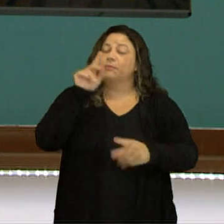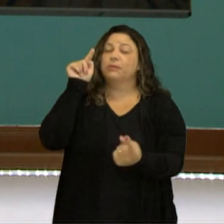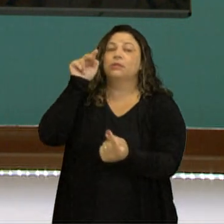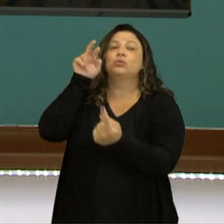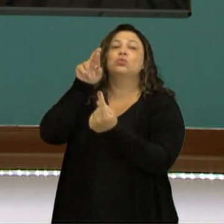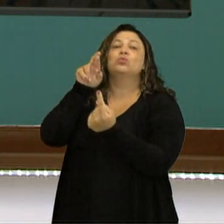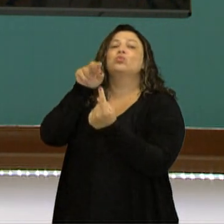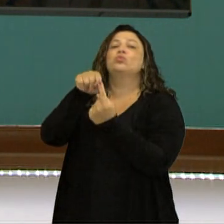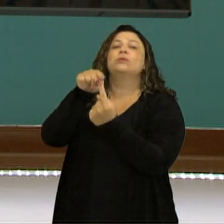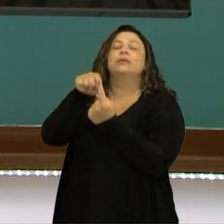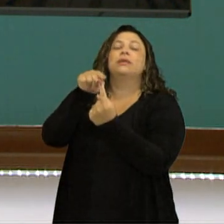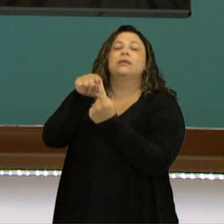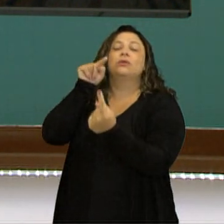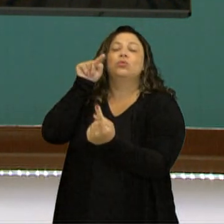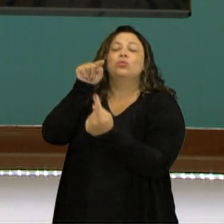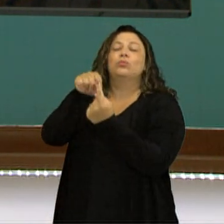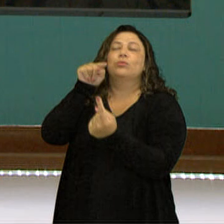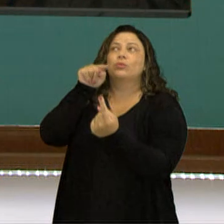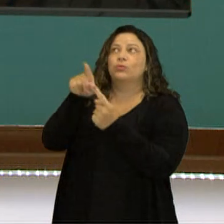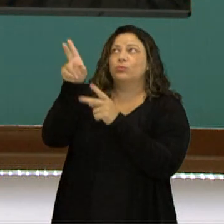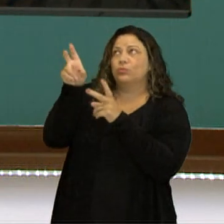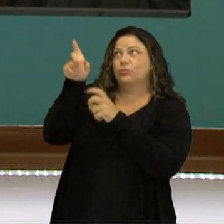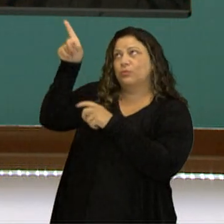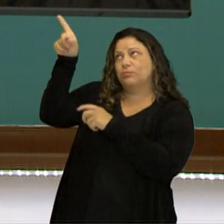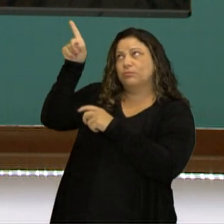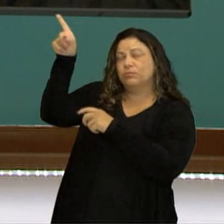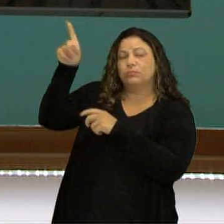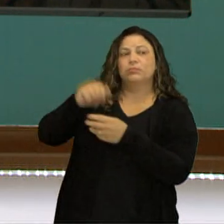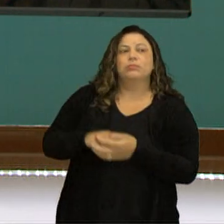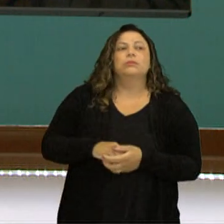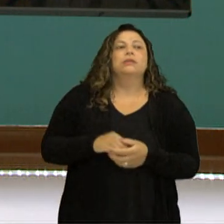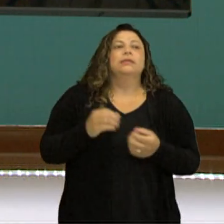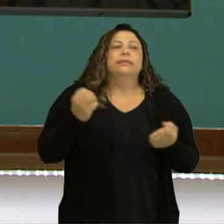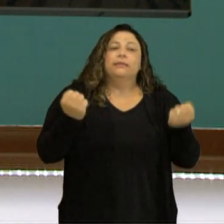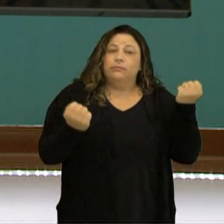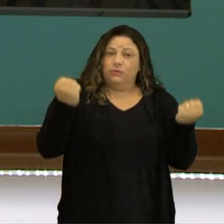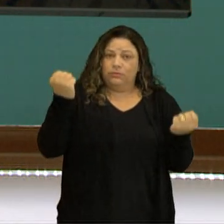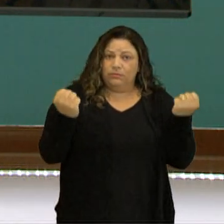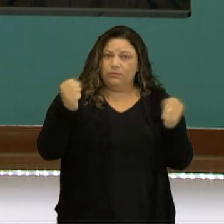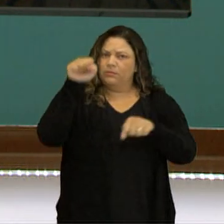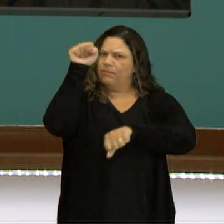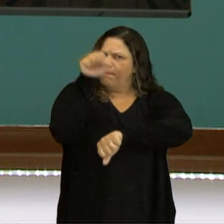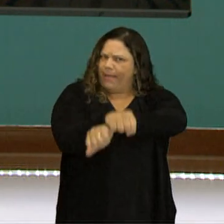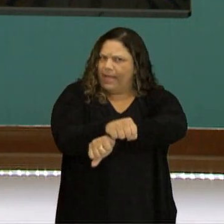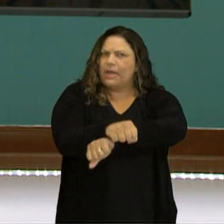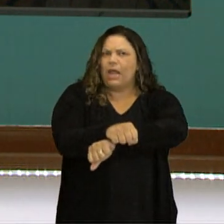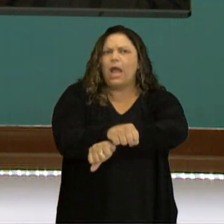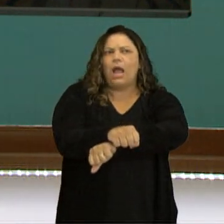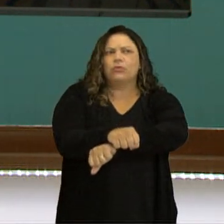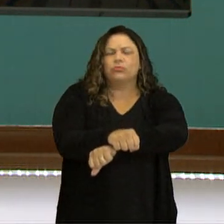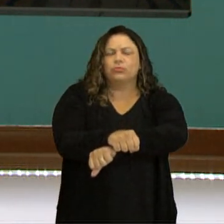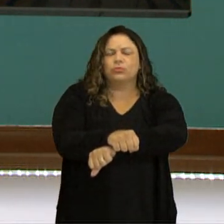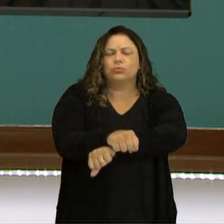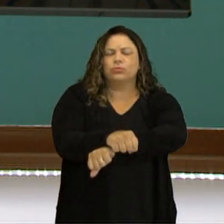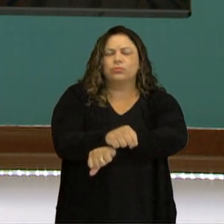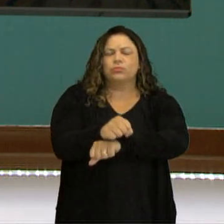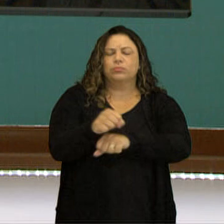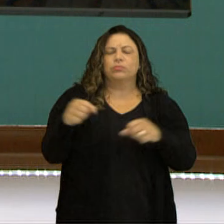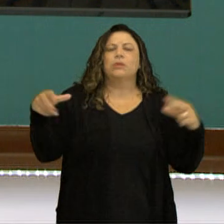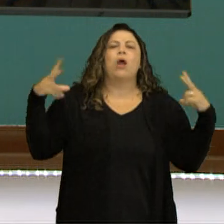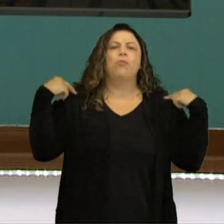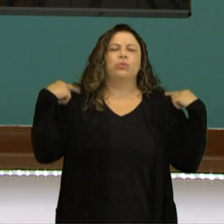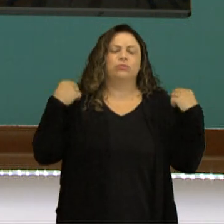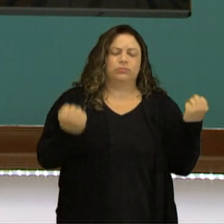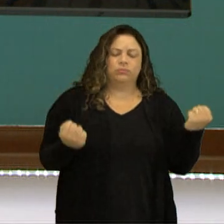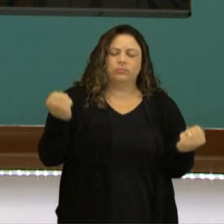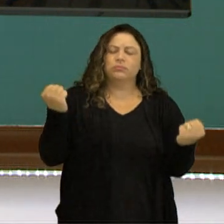que vocês estão vendo, imaginando que o veículo está, por exemplo, parado em relação, por exemplo, ao motorista e em